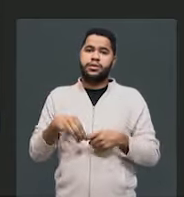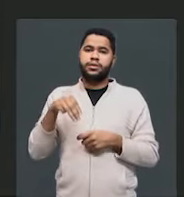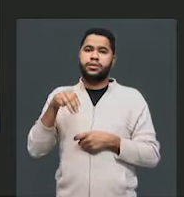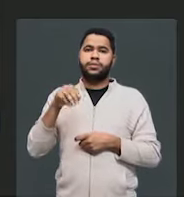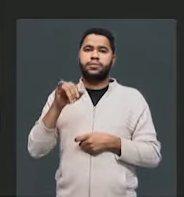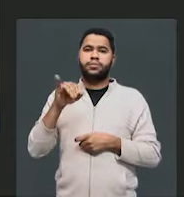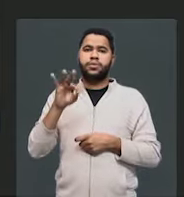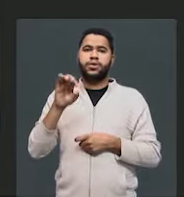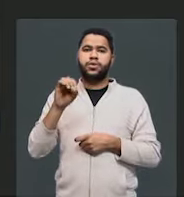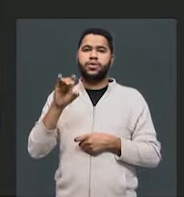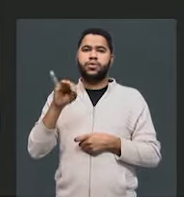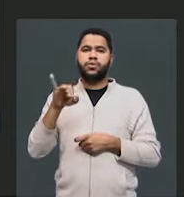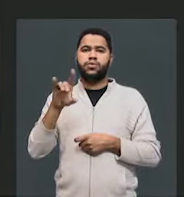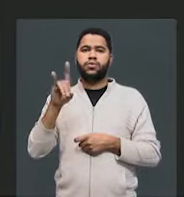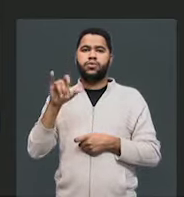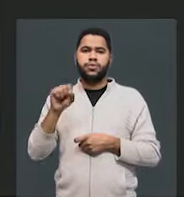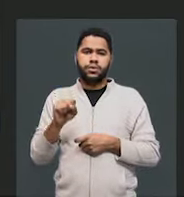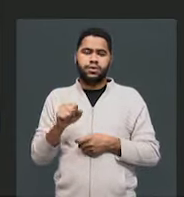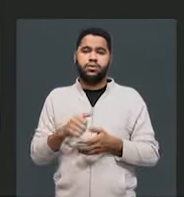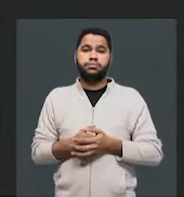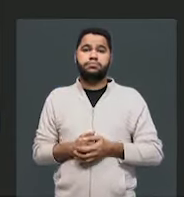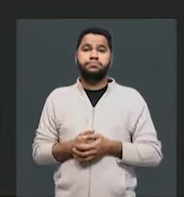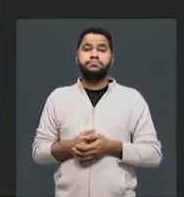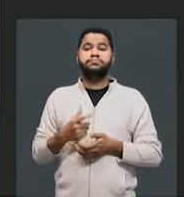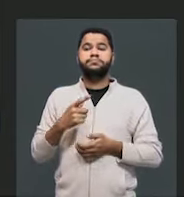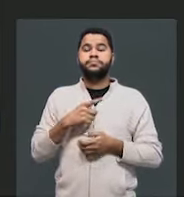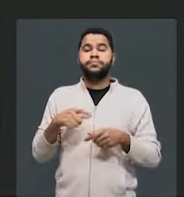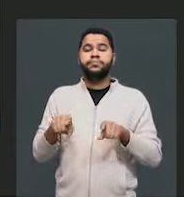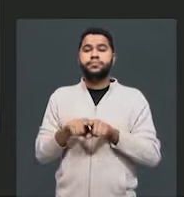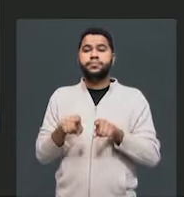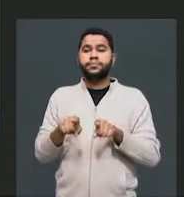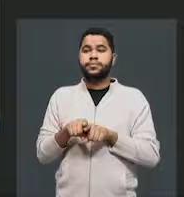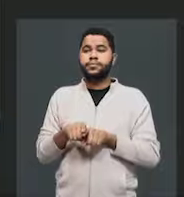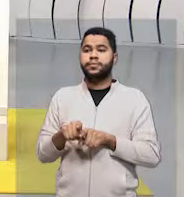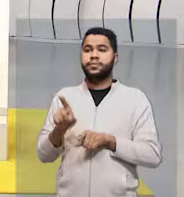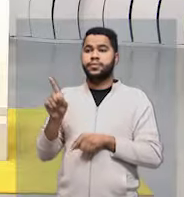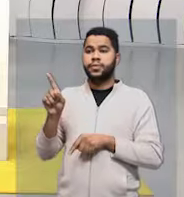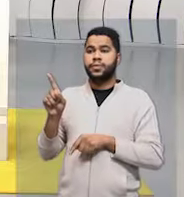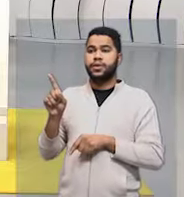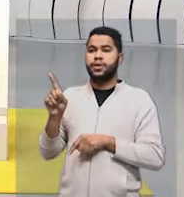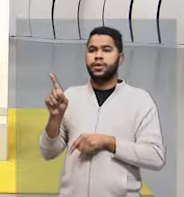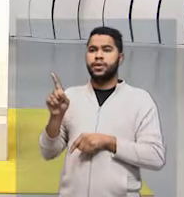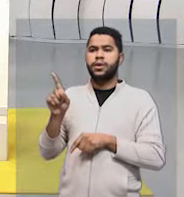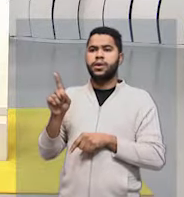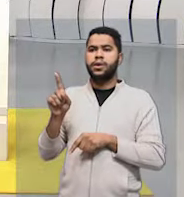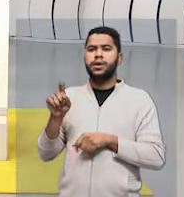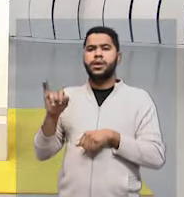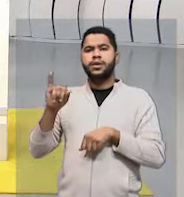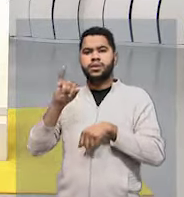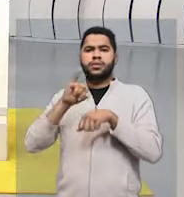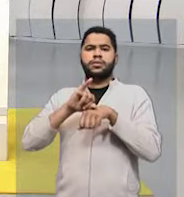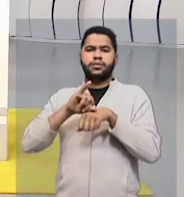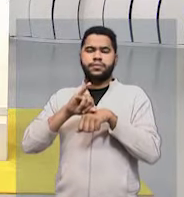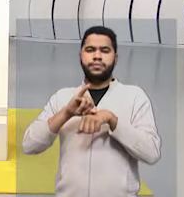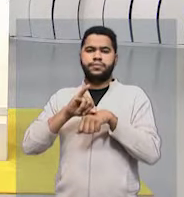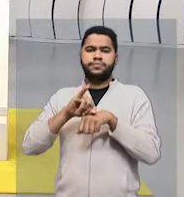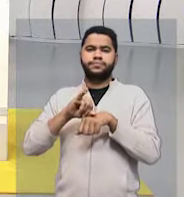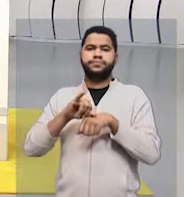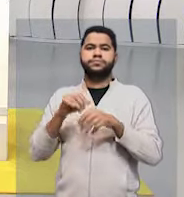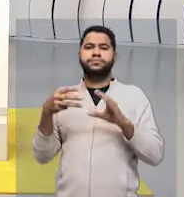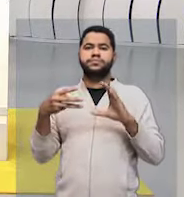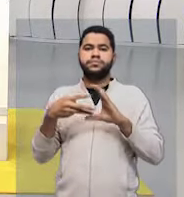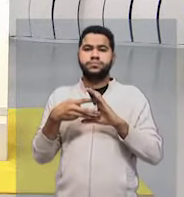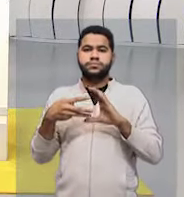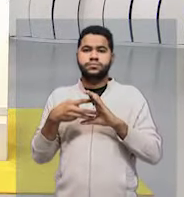tá certo? Aqui ao redor. E nós temos aqui o acrossoma, que é na pontinha aqui da célula,